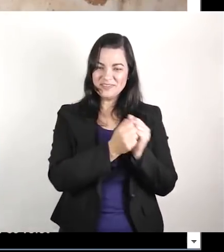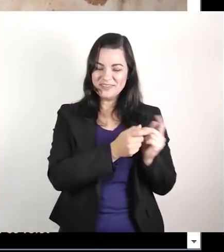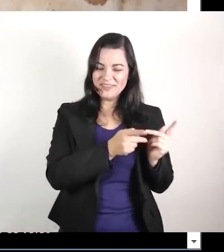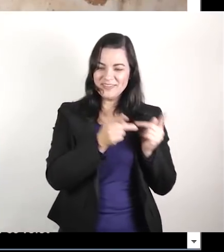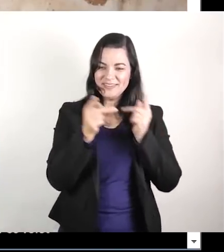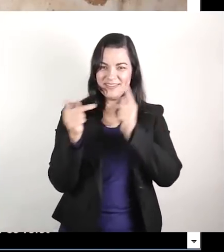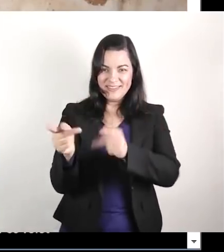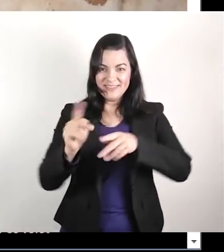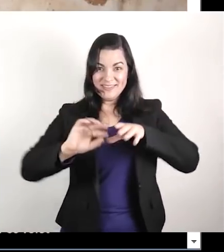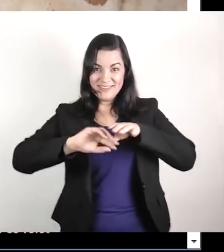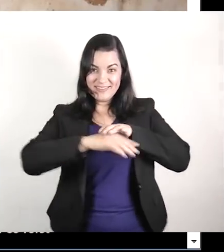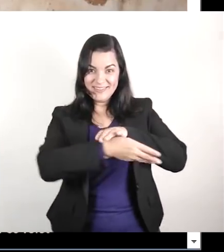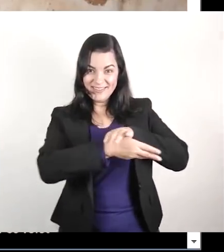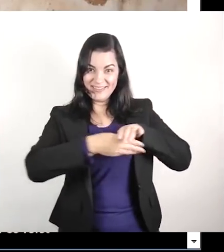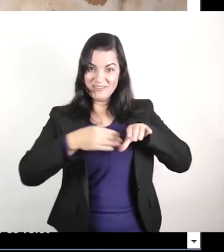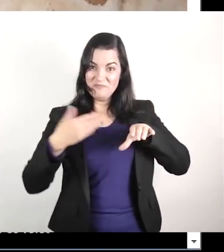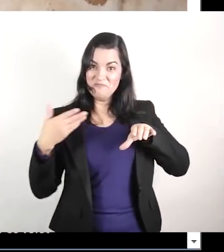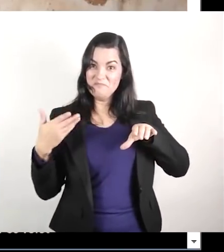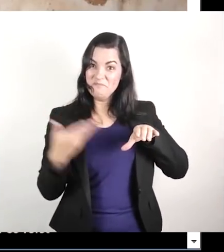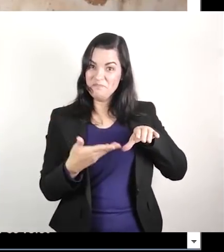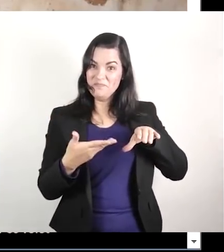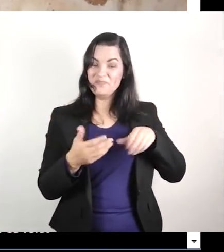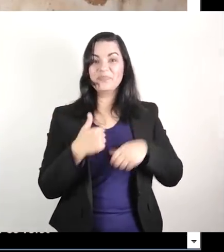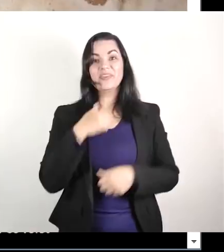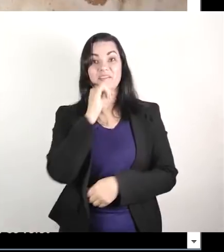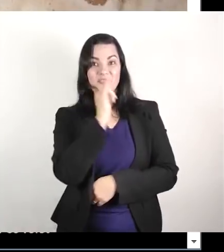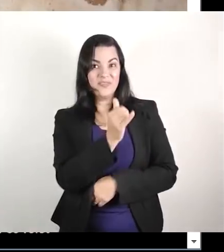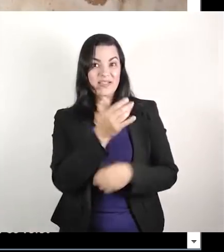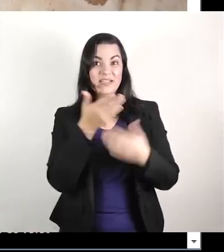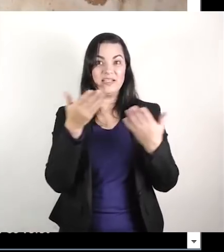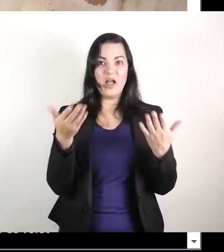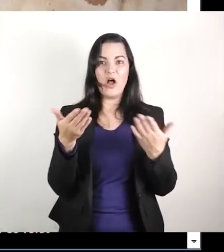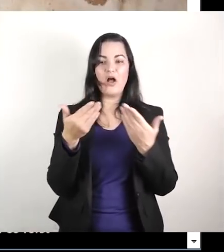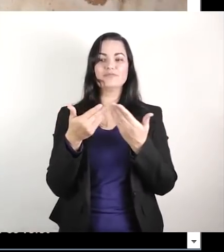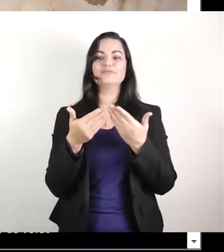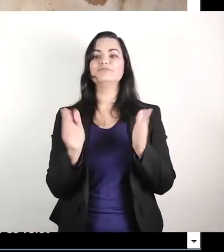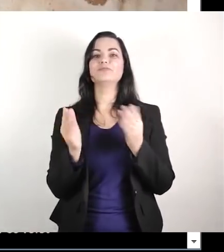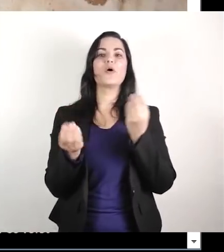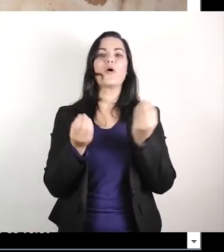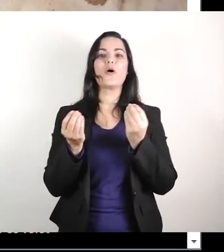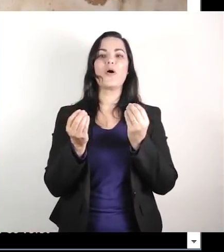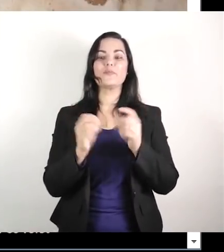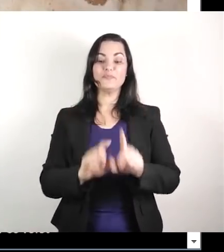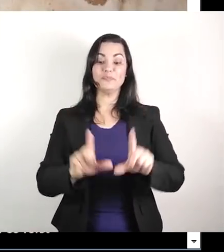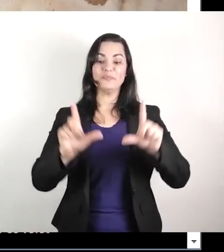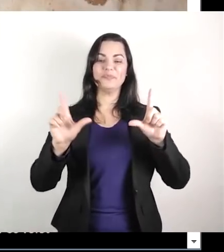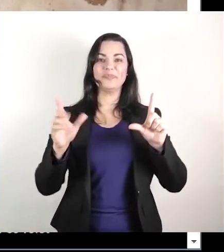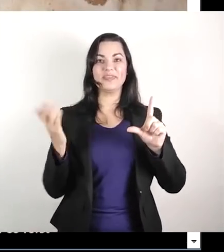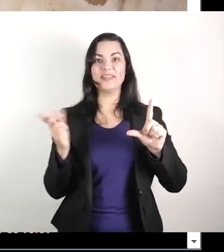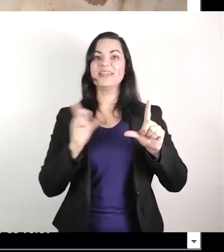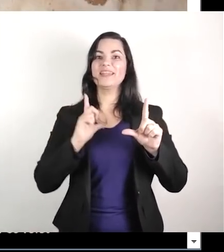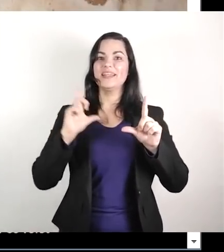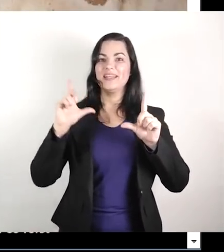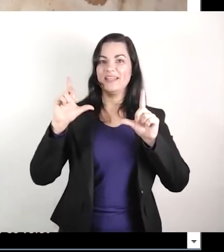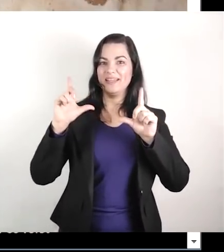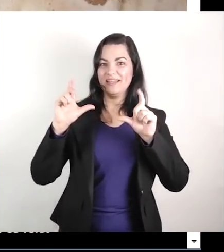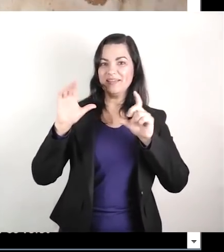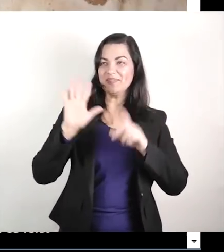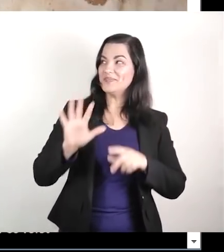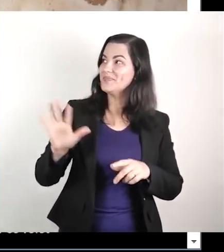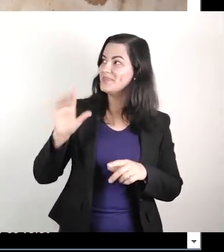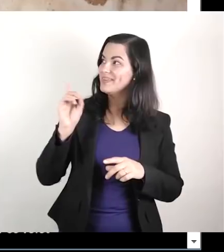uma caverna. Essa caverna, como eu te contei, olha só a abertura aí, nós já temos uma